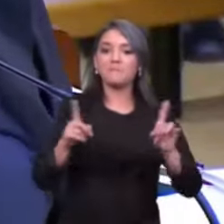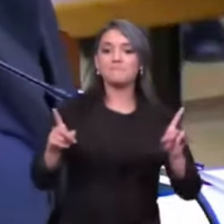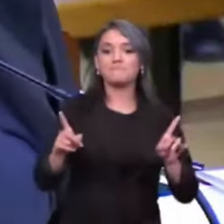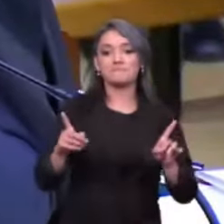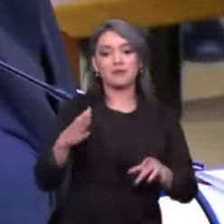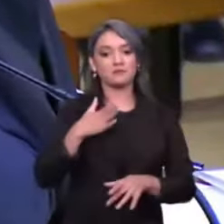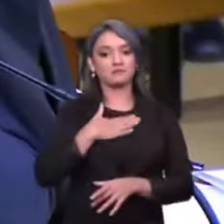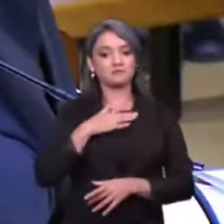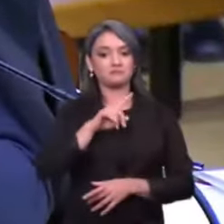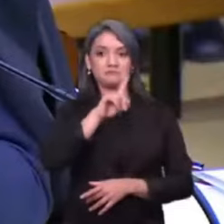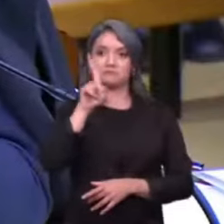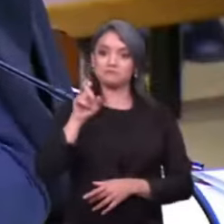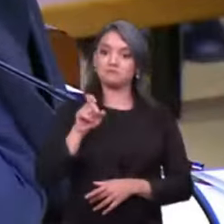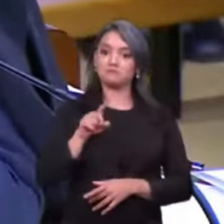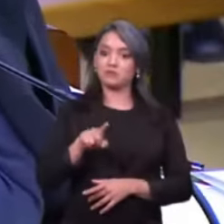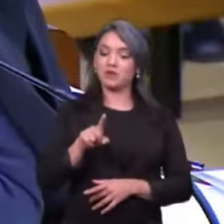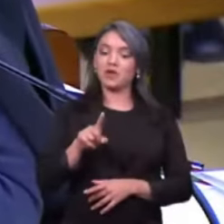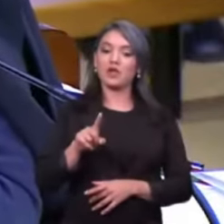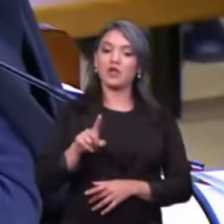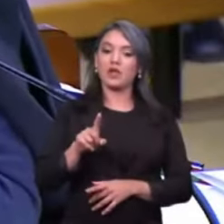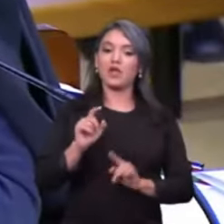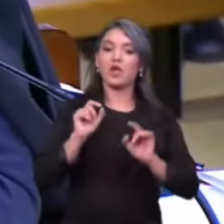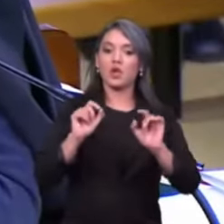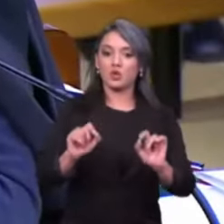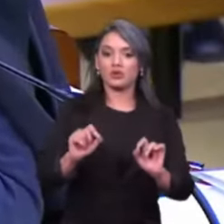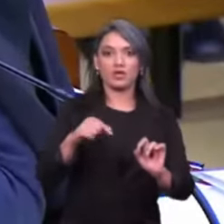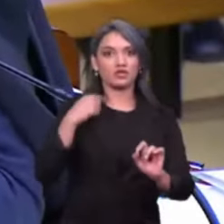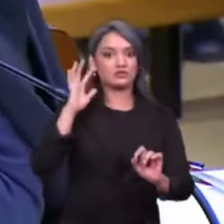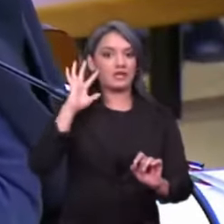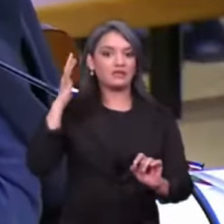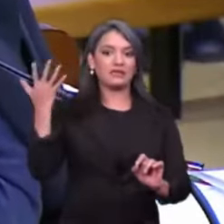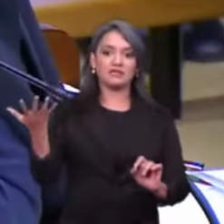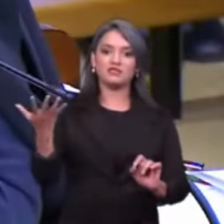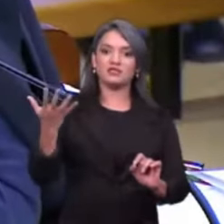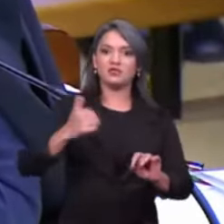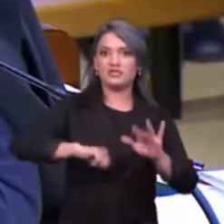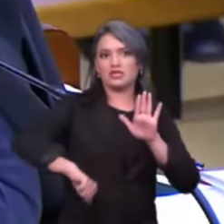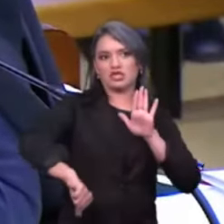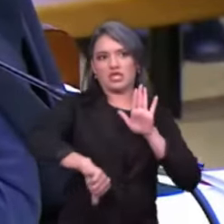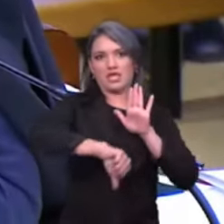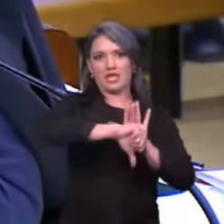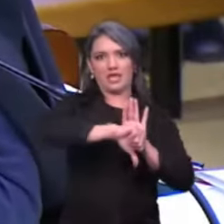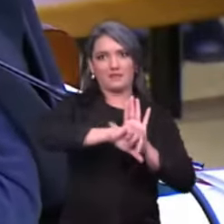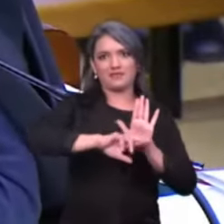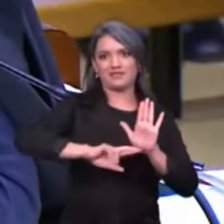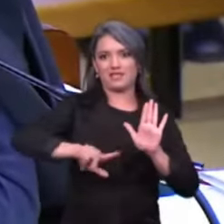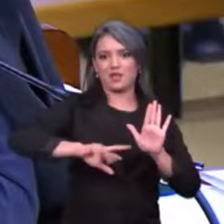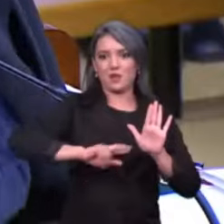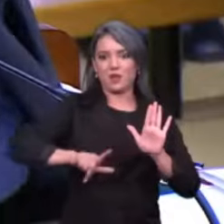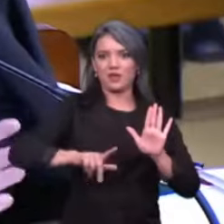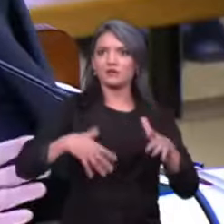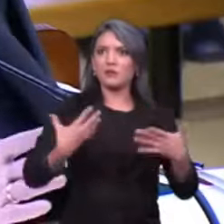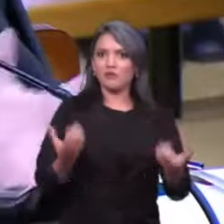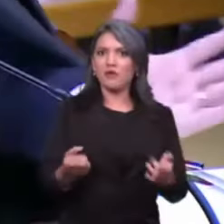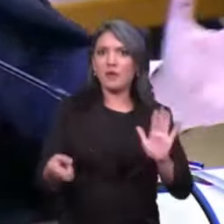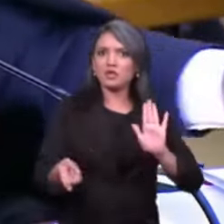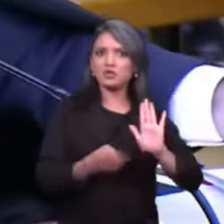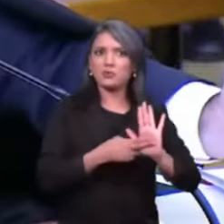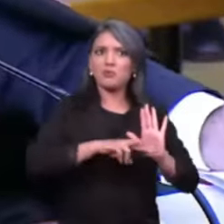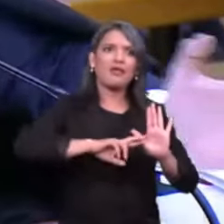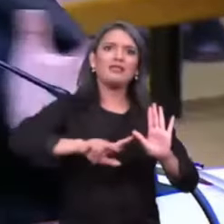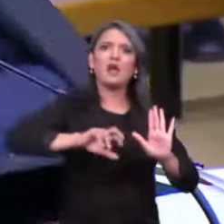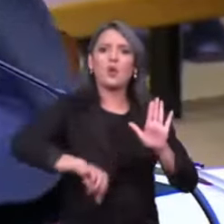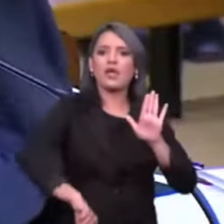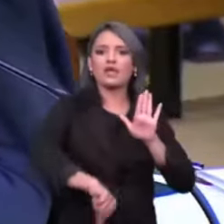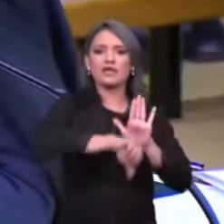uma questão que nós estamos definindo uma descriminalização. Pelo menos sejamos honestos em admitir isso. É uma